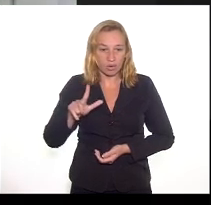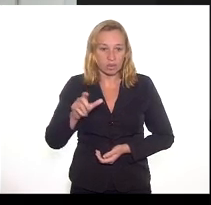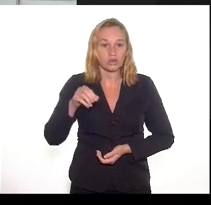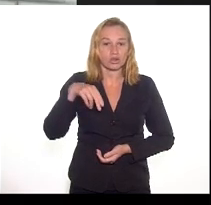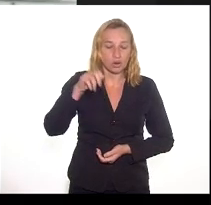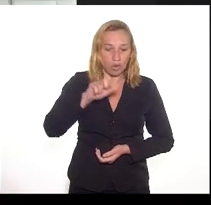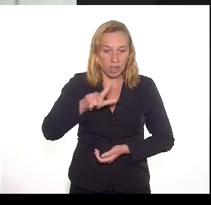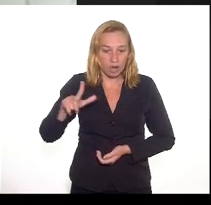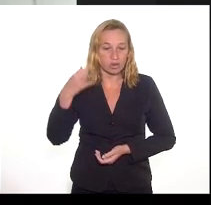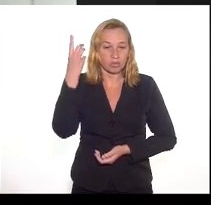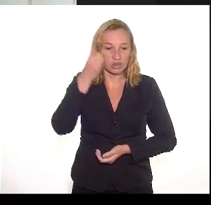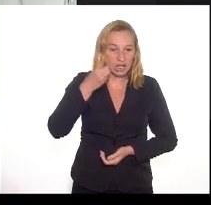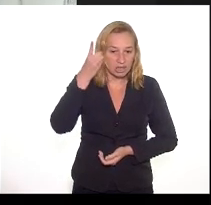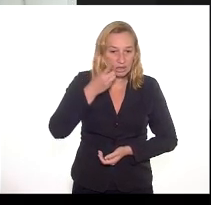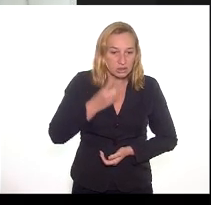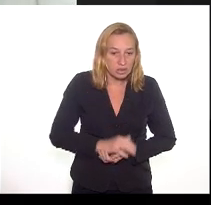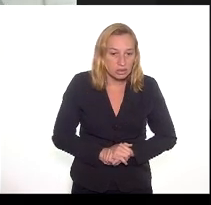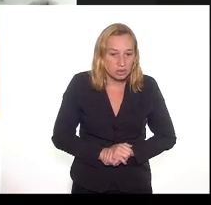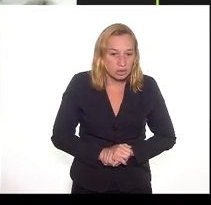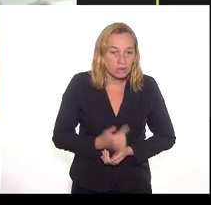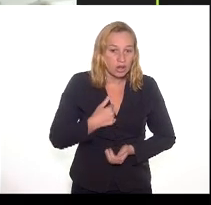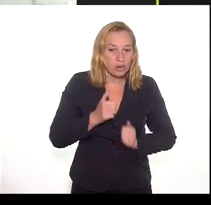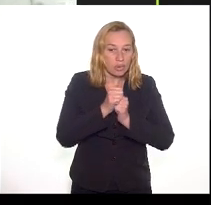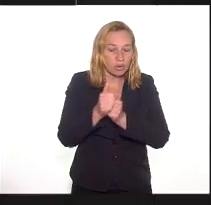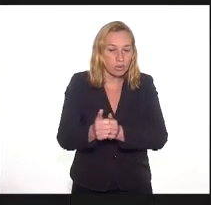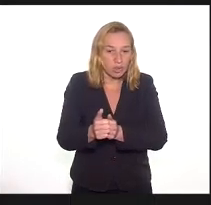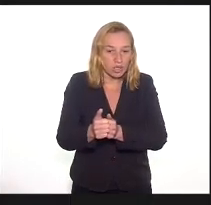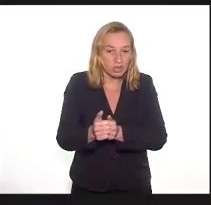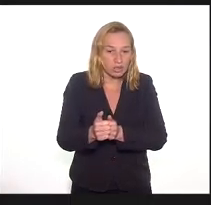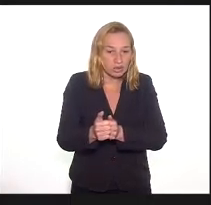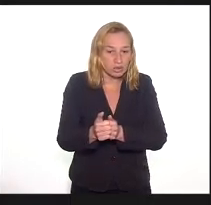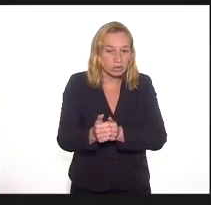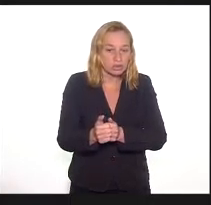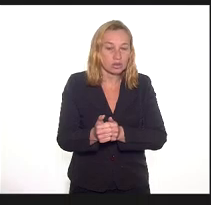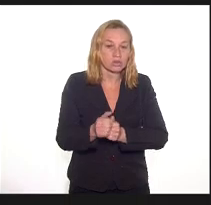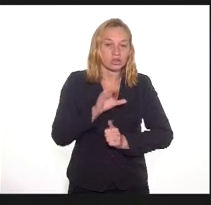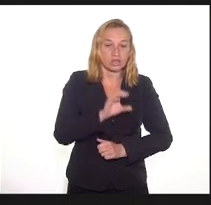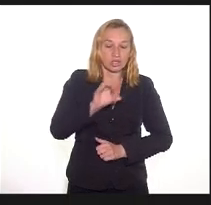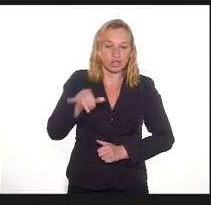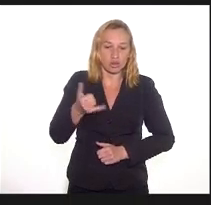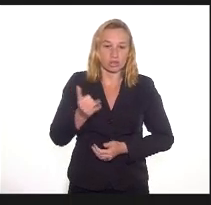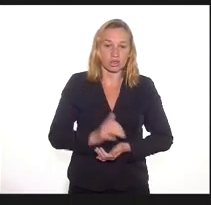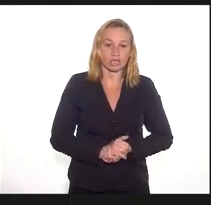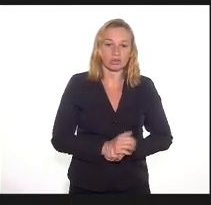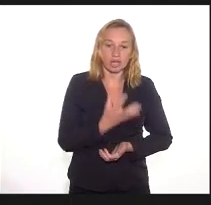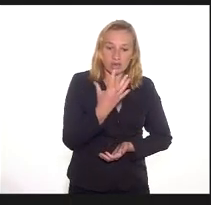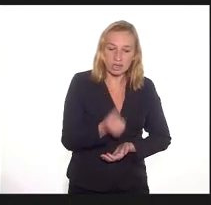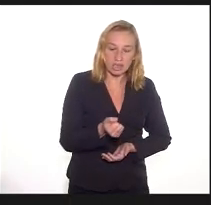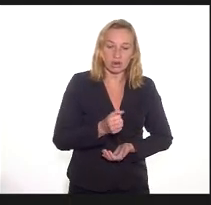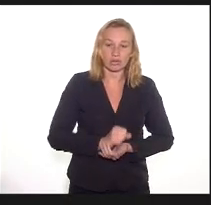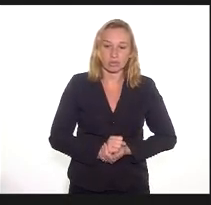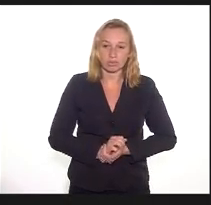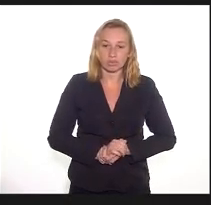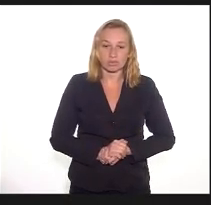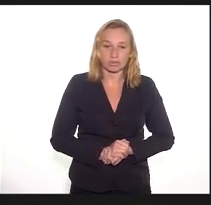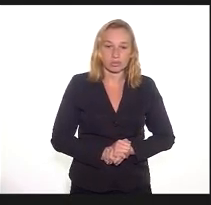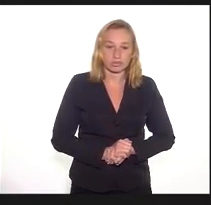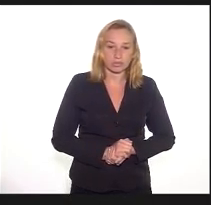de Carvalho. Eu acompanho o parecer da CCJ, favorável ao parecer da